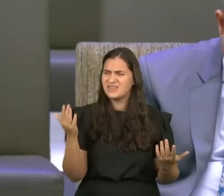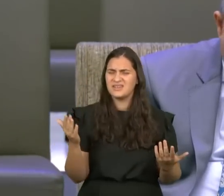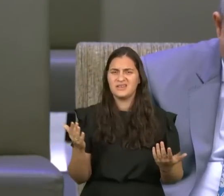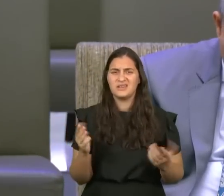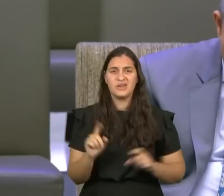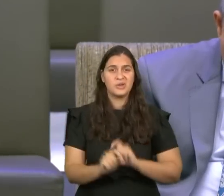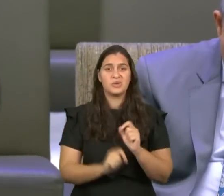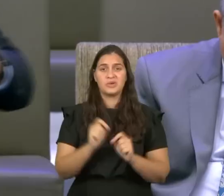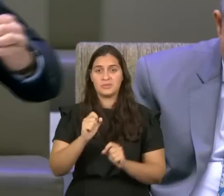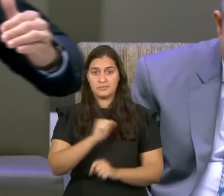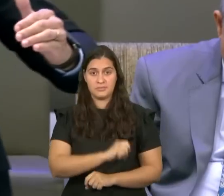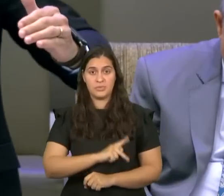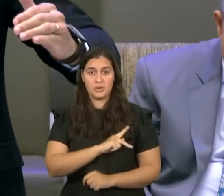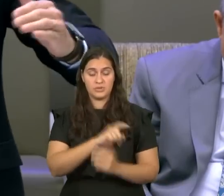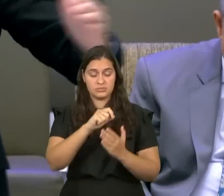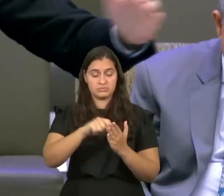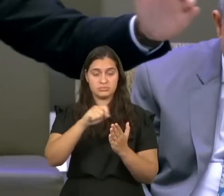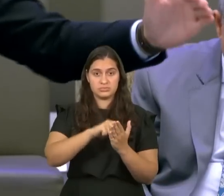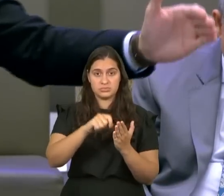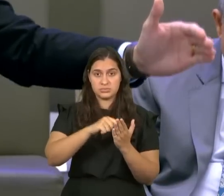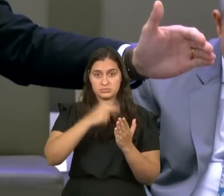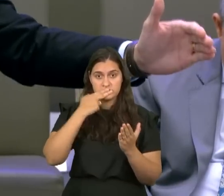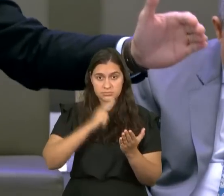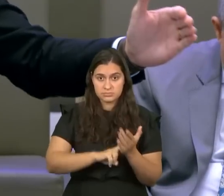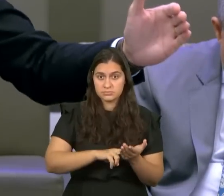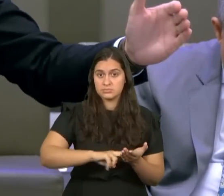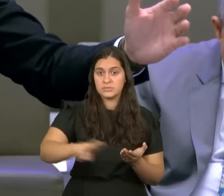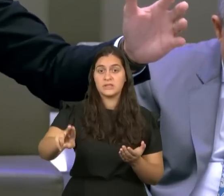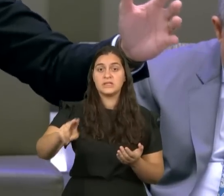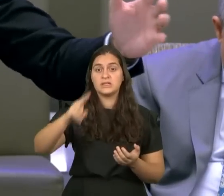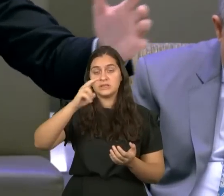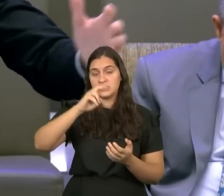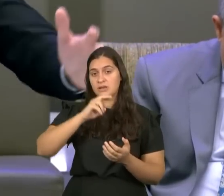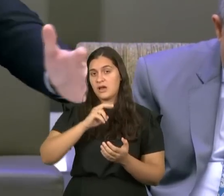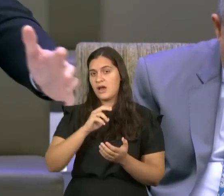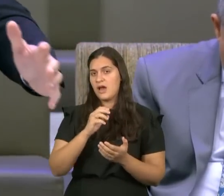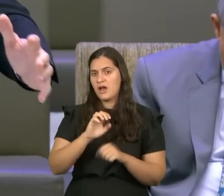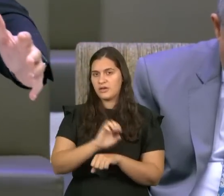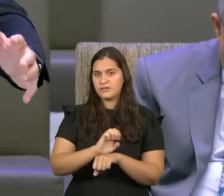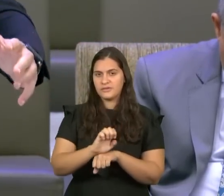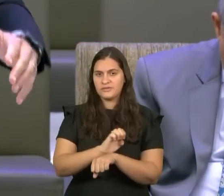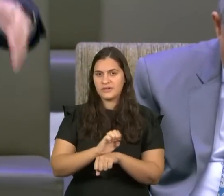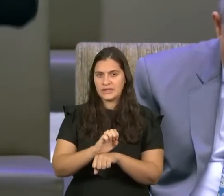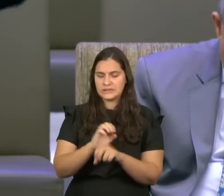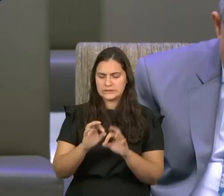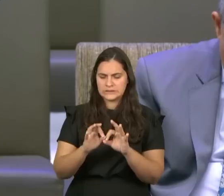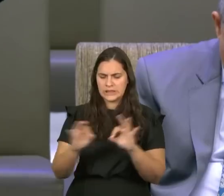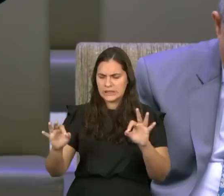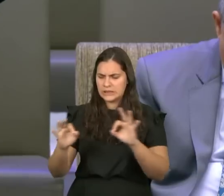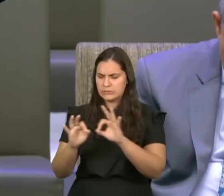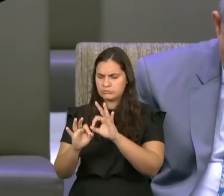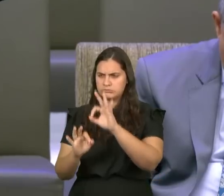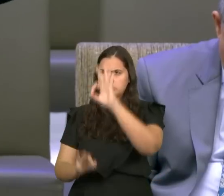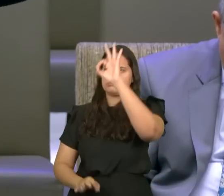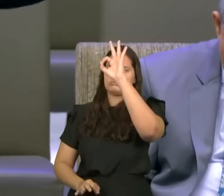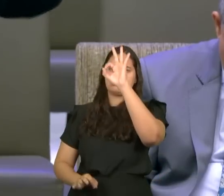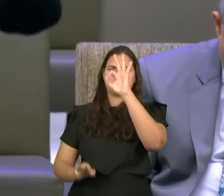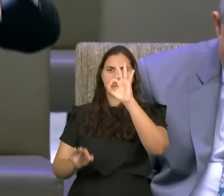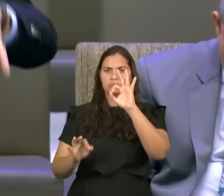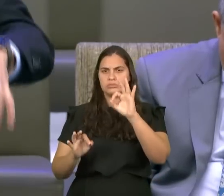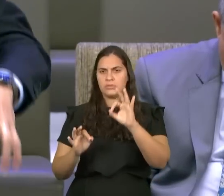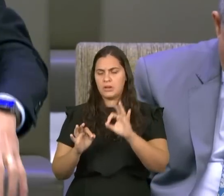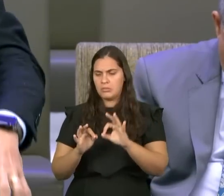Paulo escreve aos Efésios a largura o cumprimento a altura e